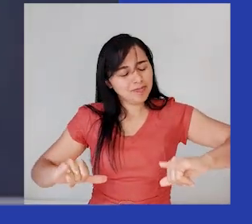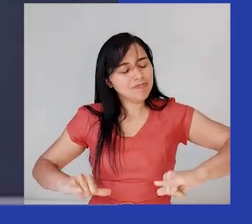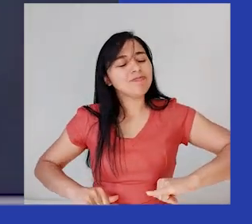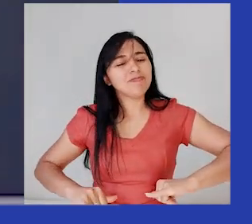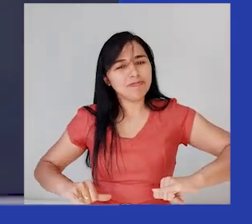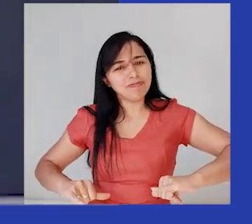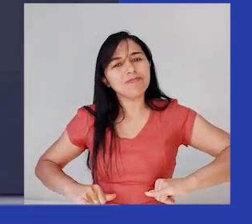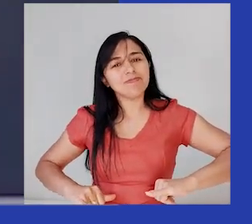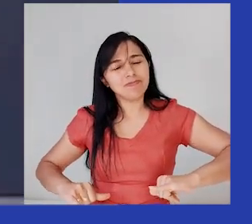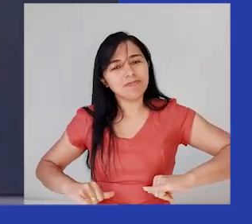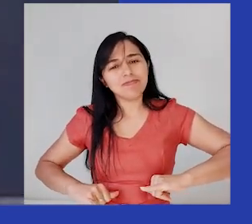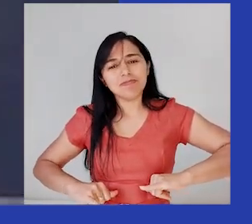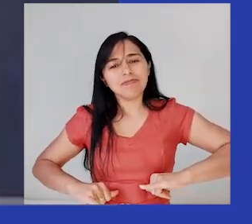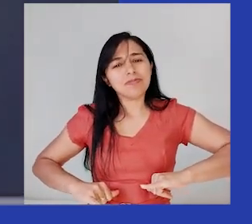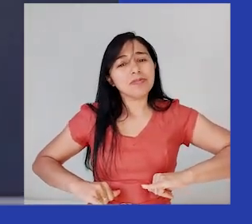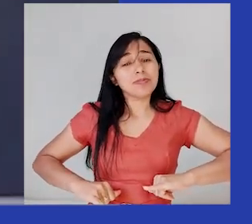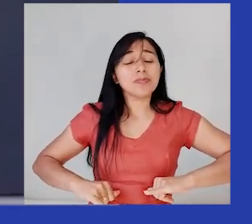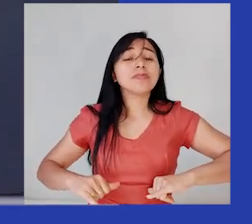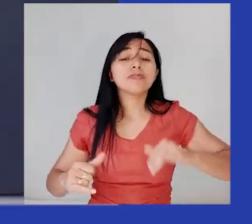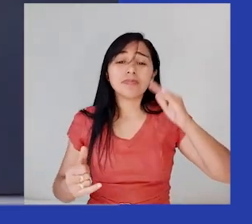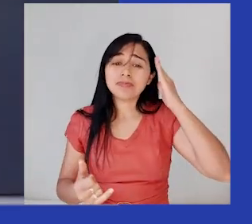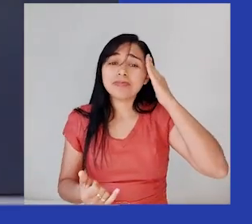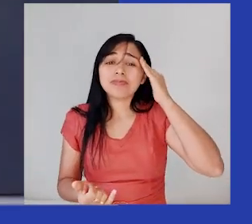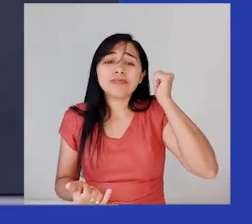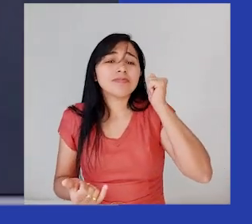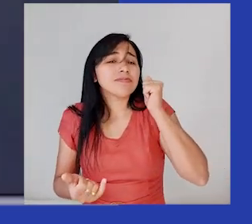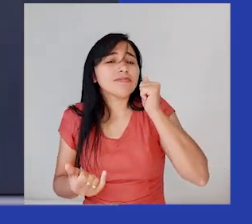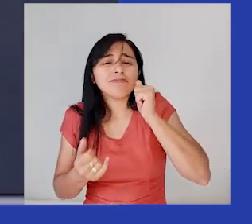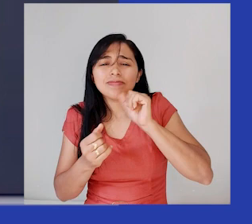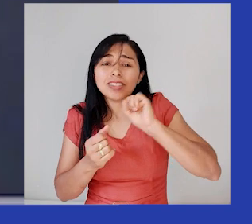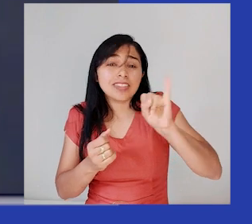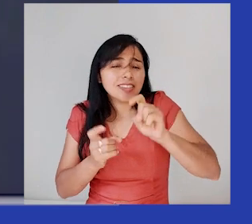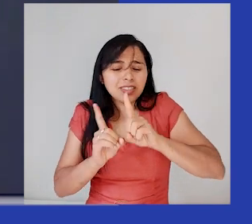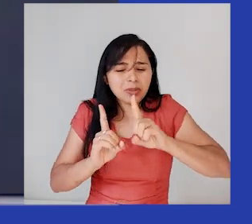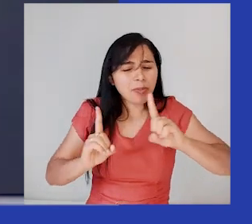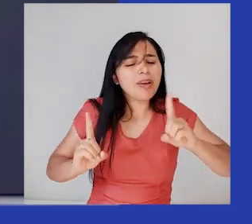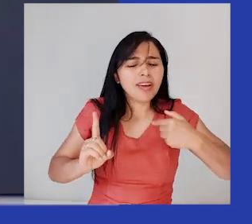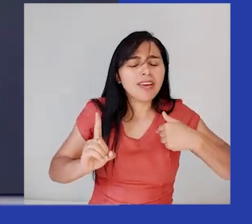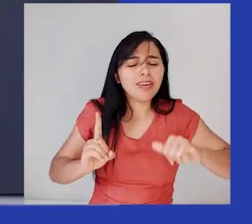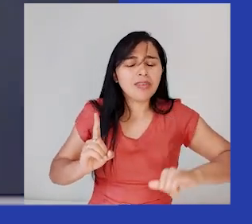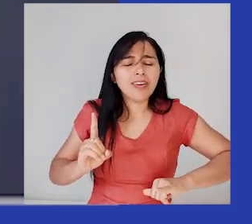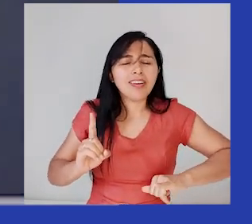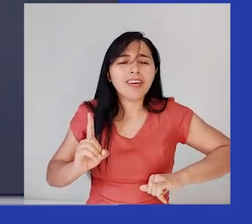a eterna desventura de viver,